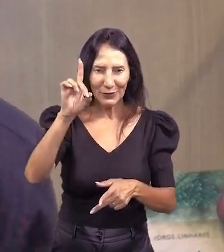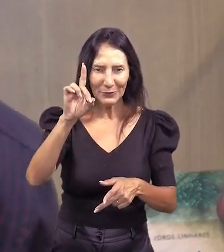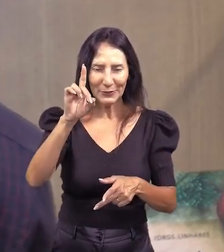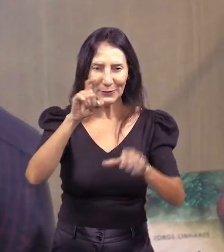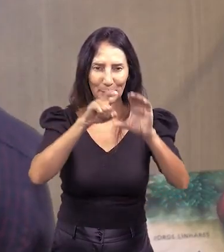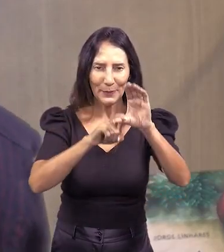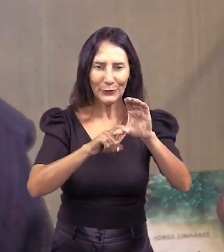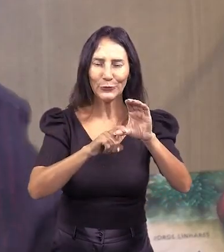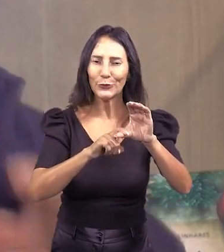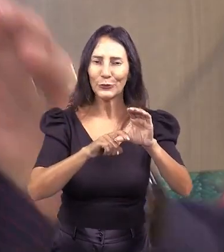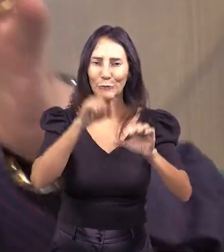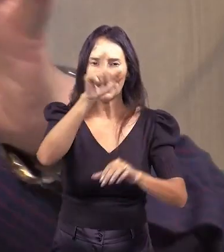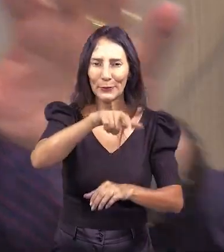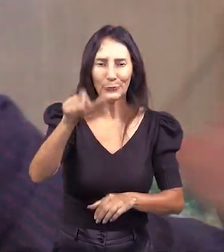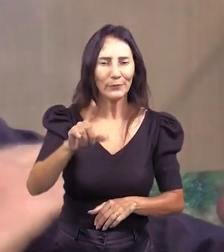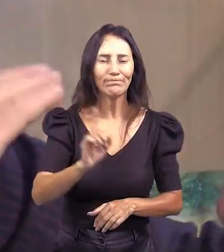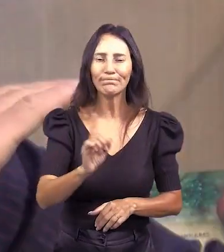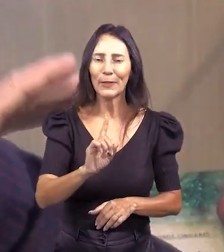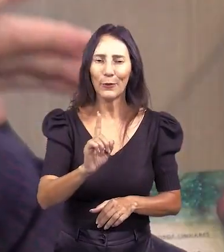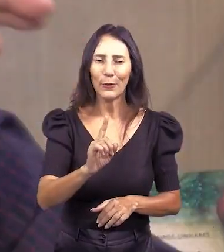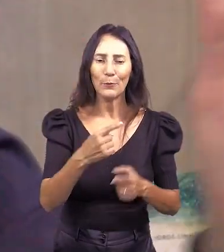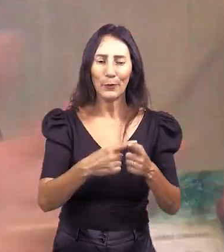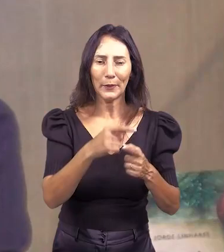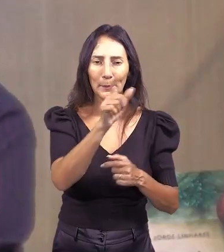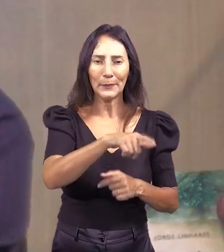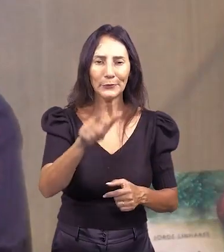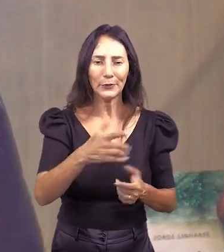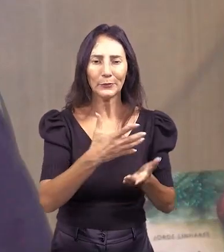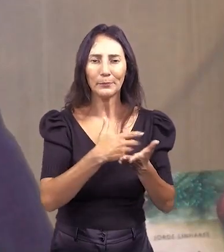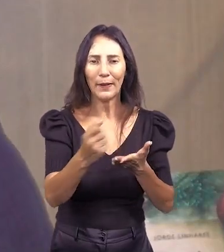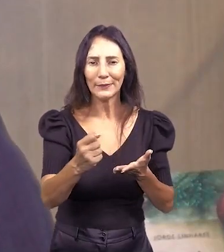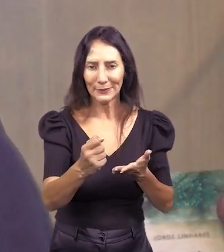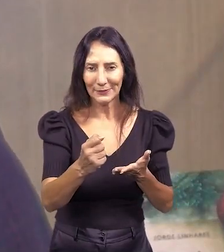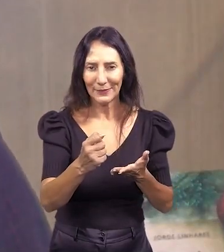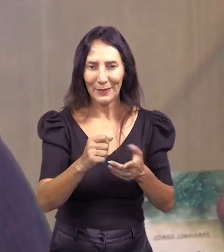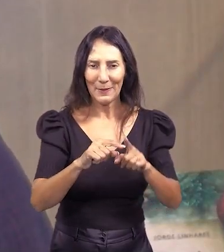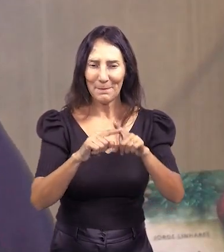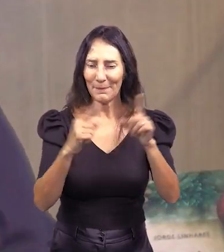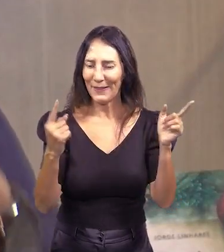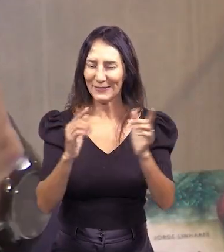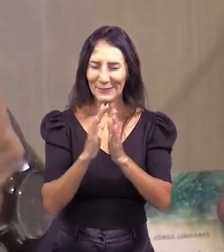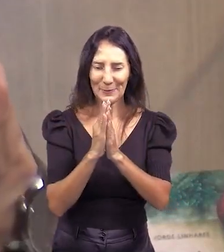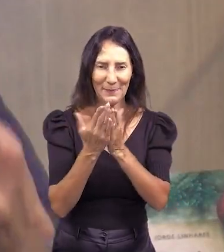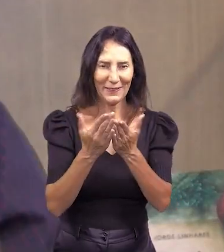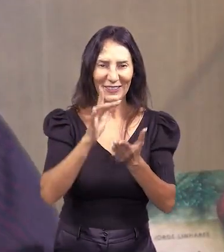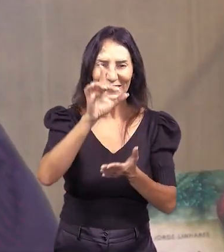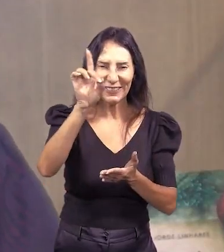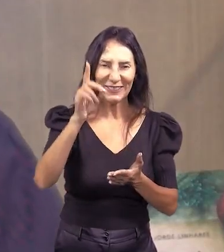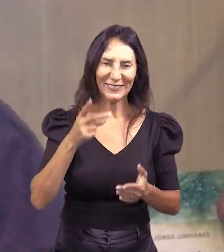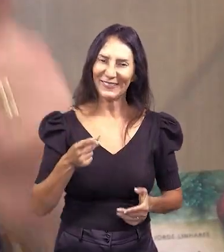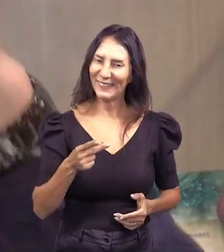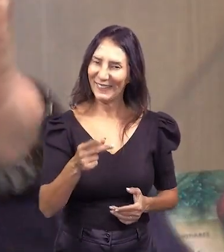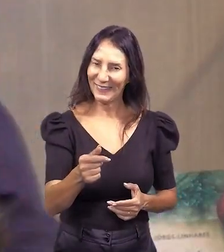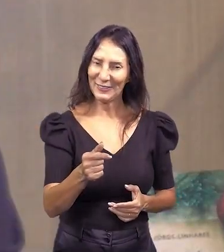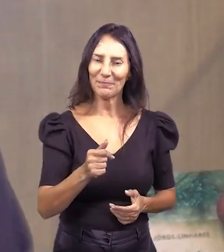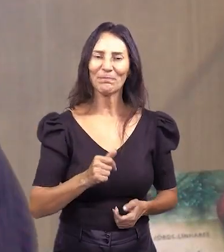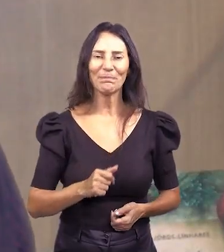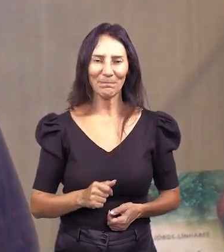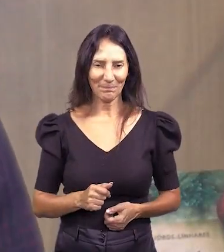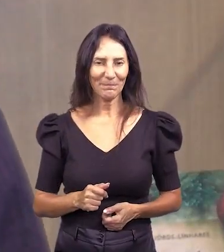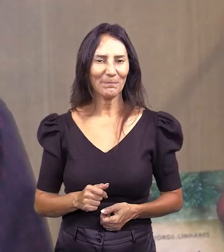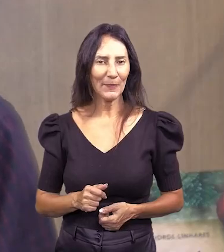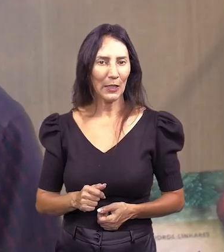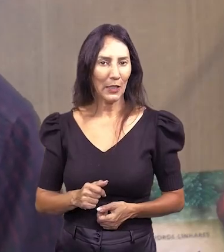do Senhor Jesus. Os homens passam, os homens vão embora, mas a palavra de Deus, ela permanece